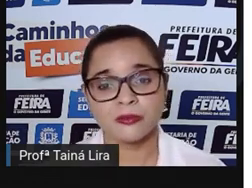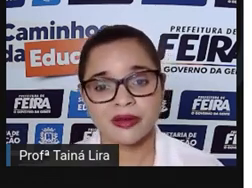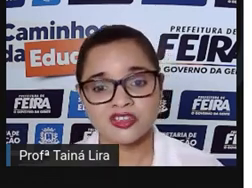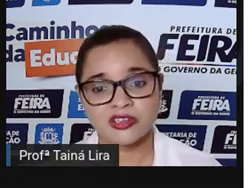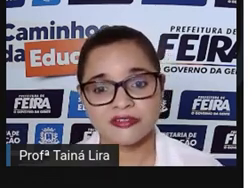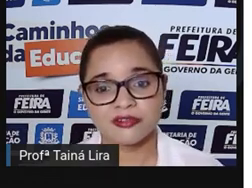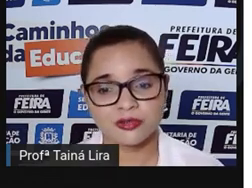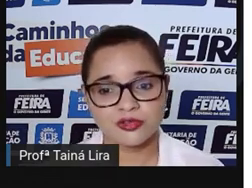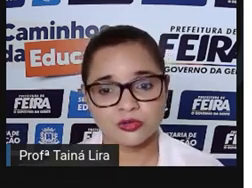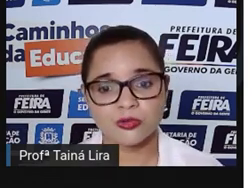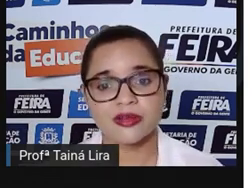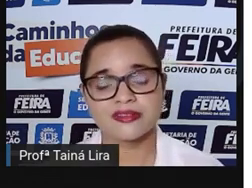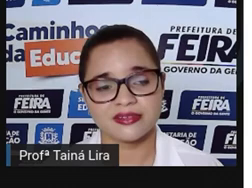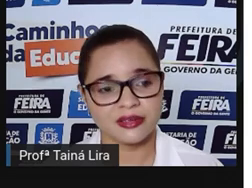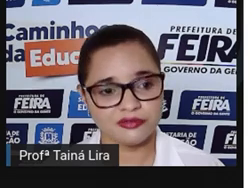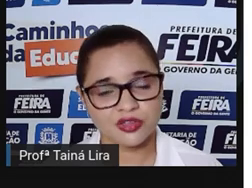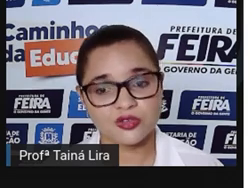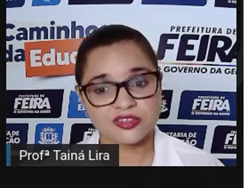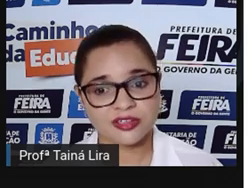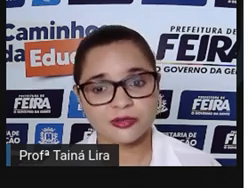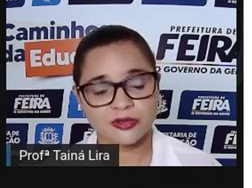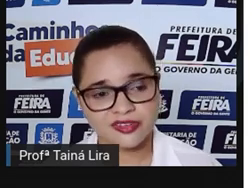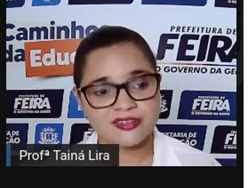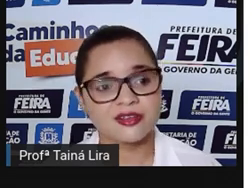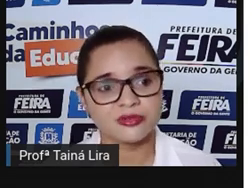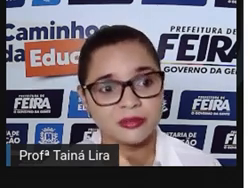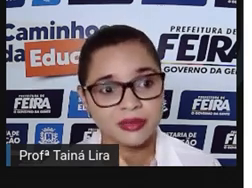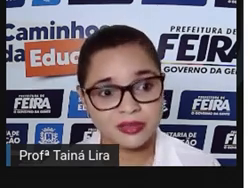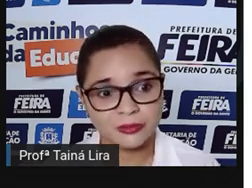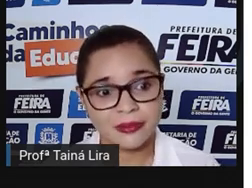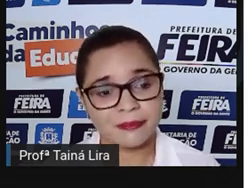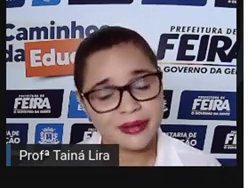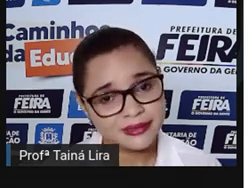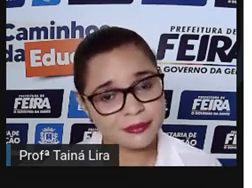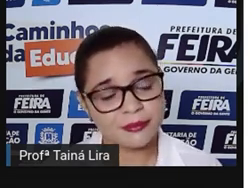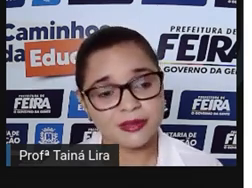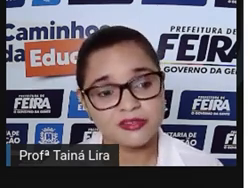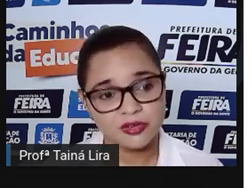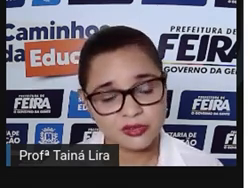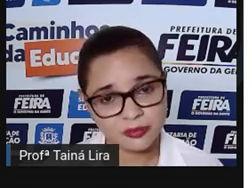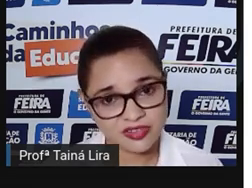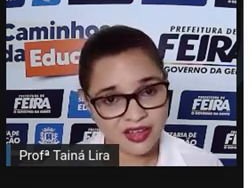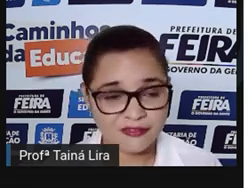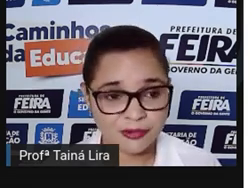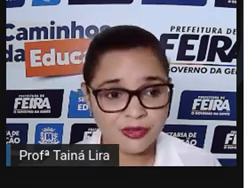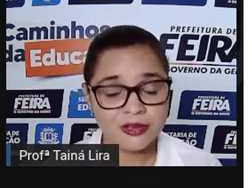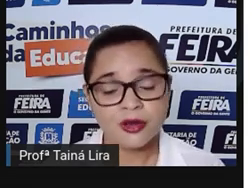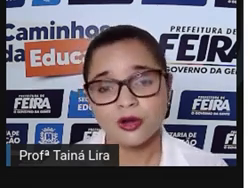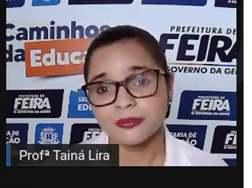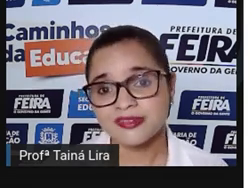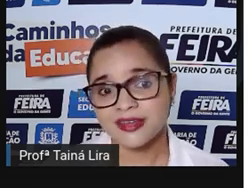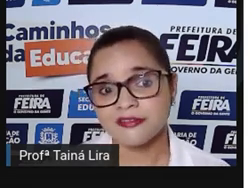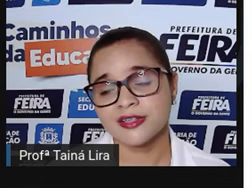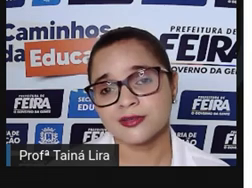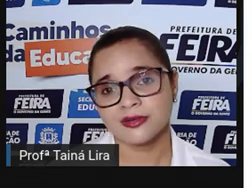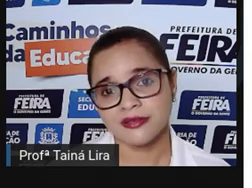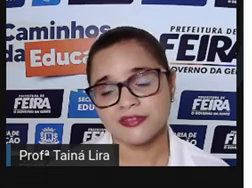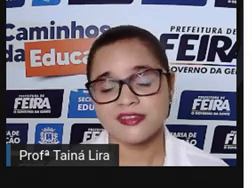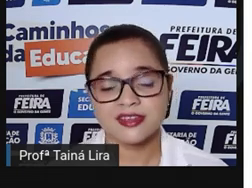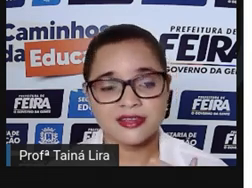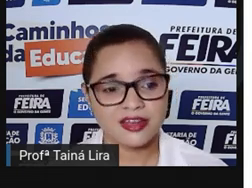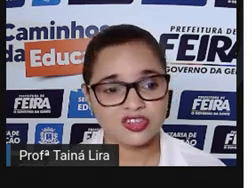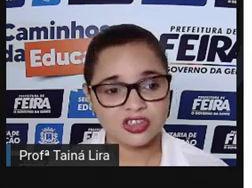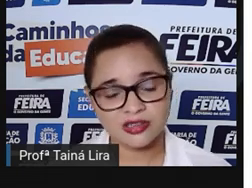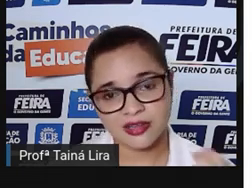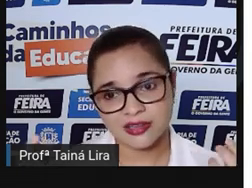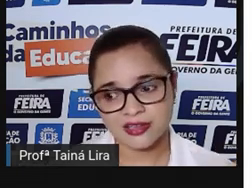não compartilhar fotos suas nem vídeos sem autorização também do papai, da mamãe, do seu responsável. Observem que toda vez